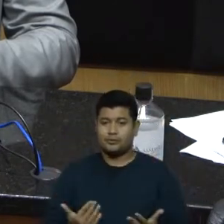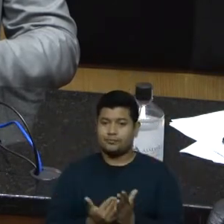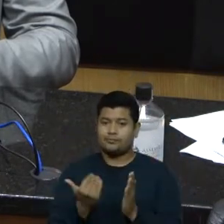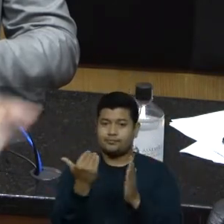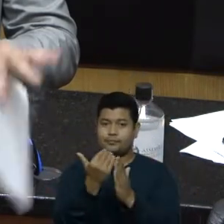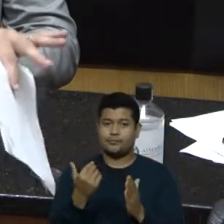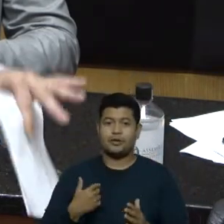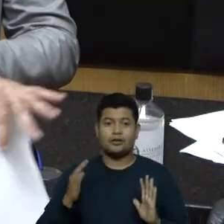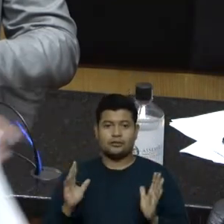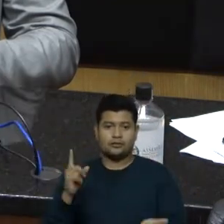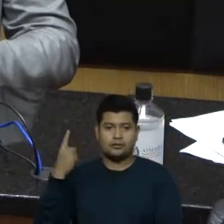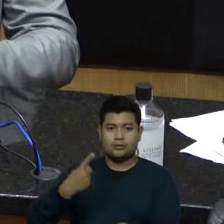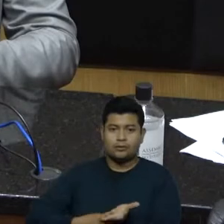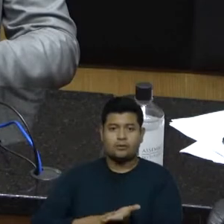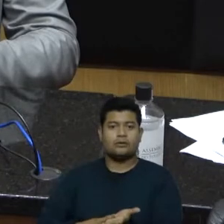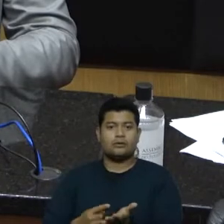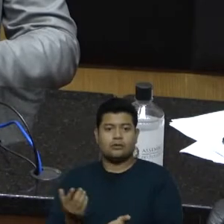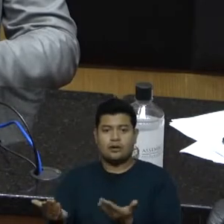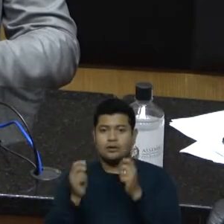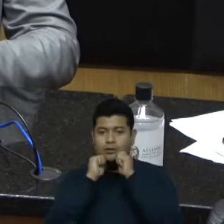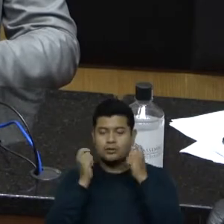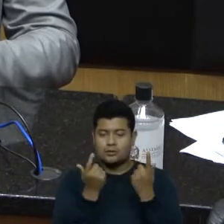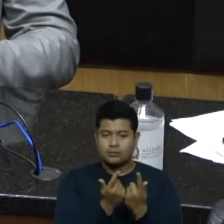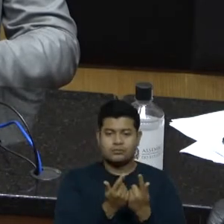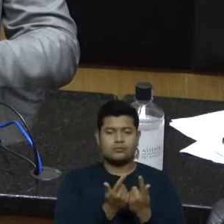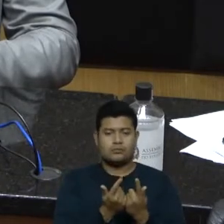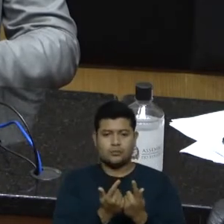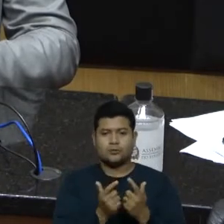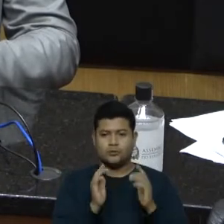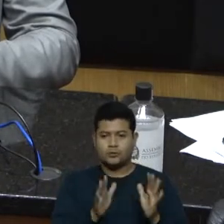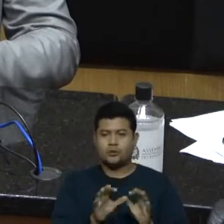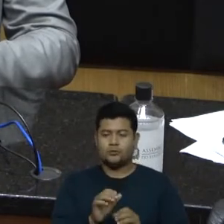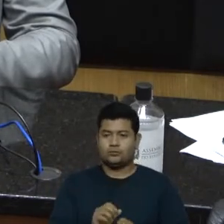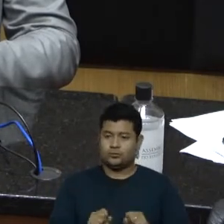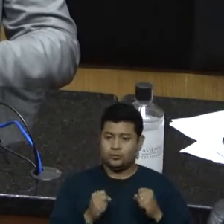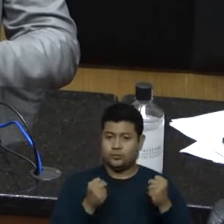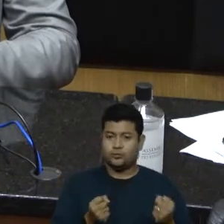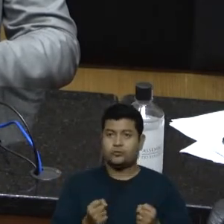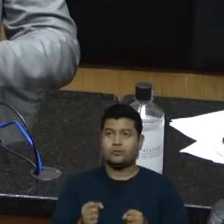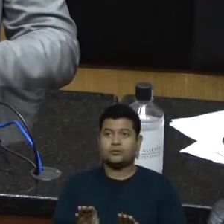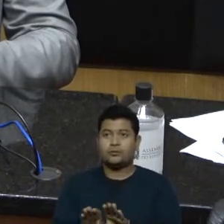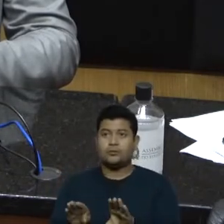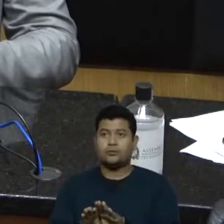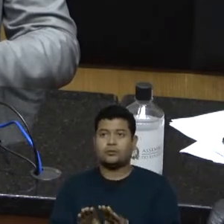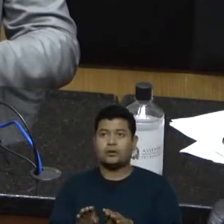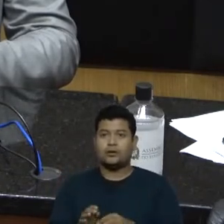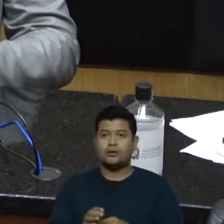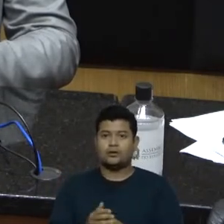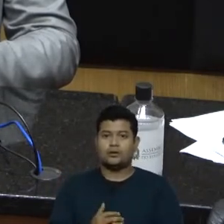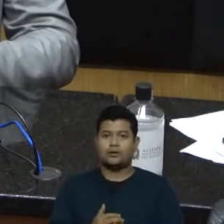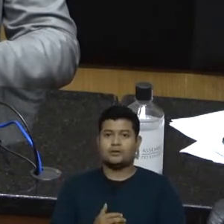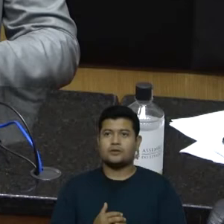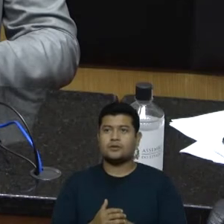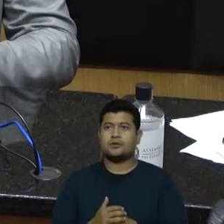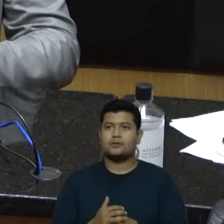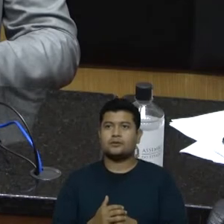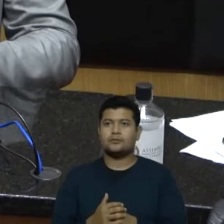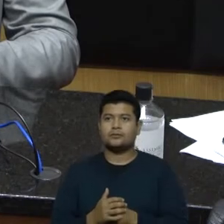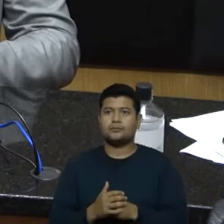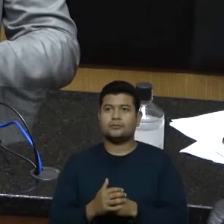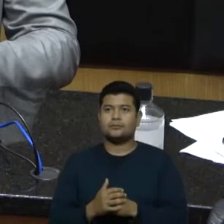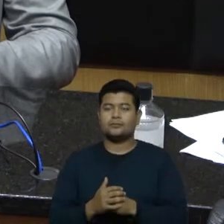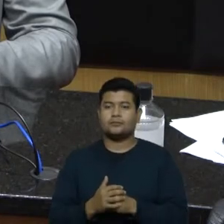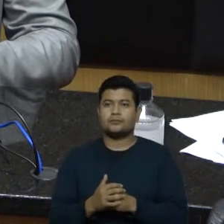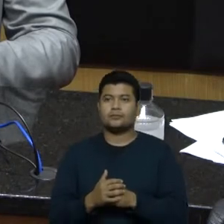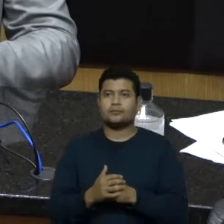acordo Assembleia fez a parte dela o governo dele os setores da dele agora é hora da gente cumprir aprovar esse projeto de lei para que assim que seja